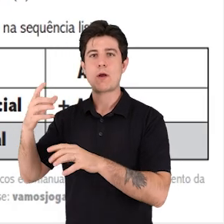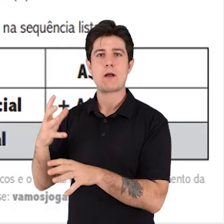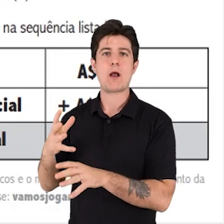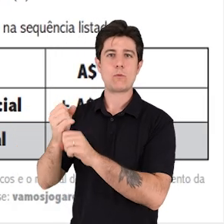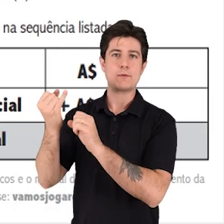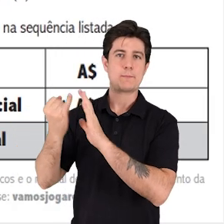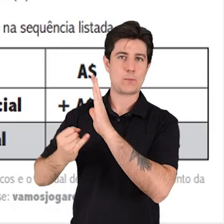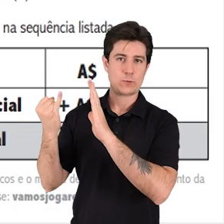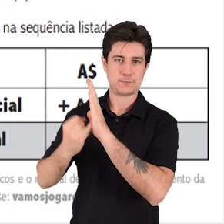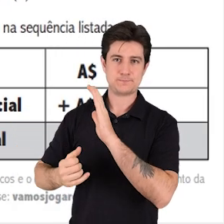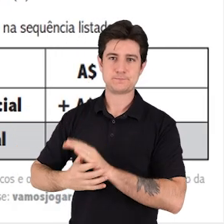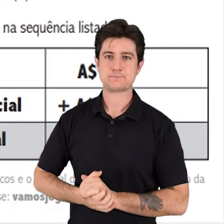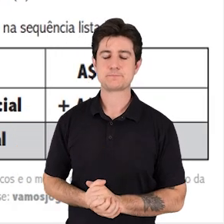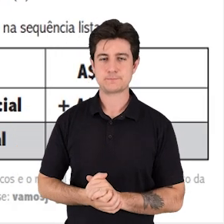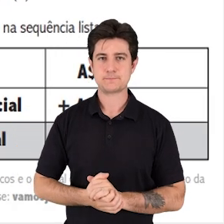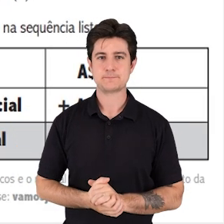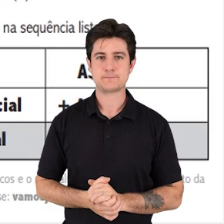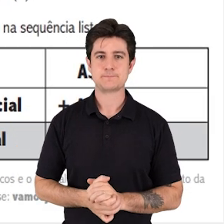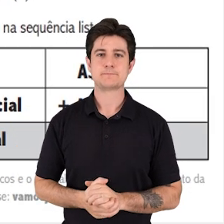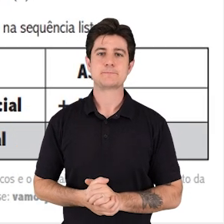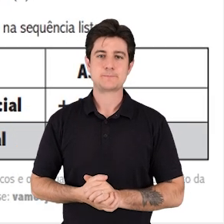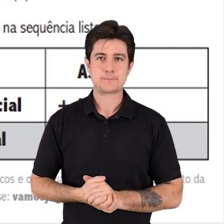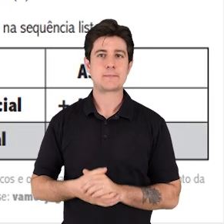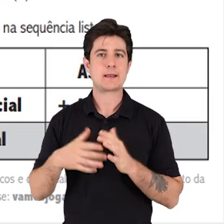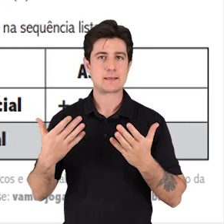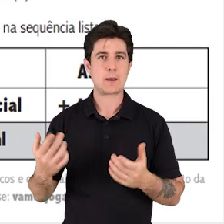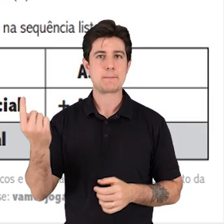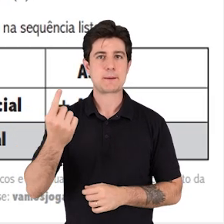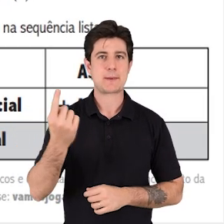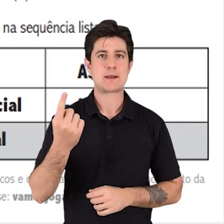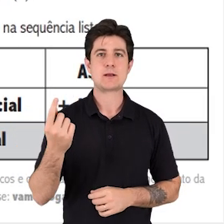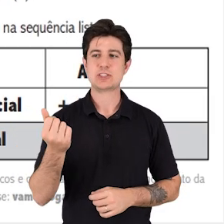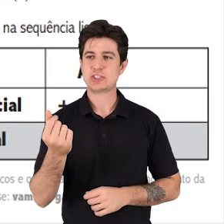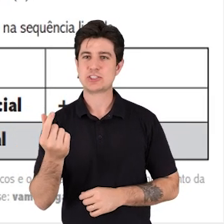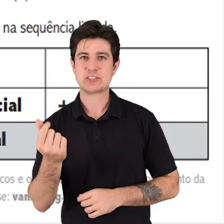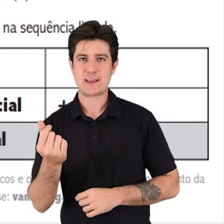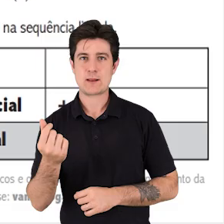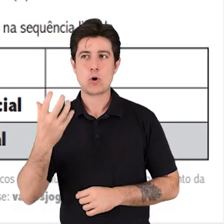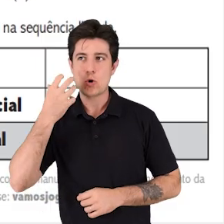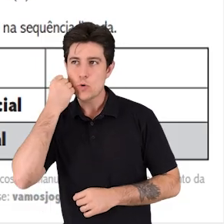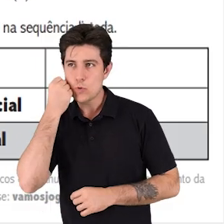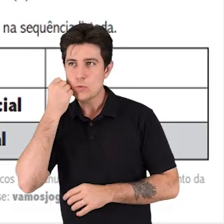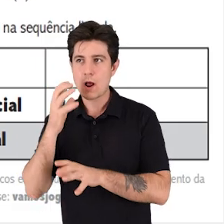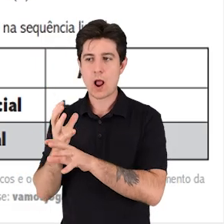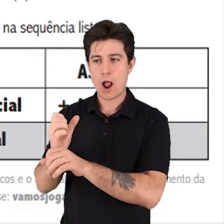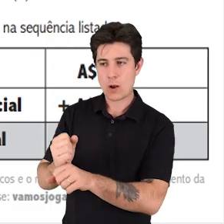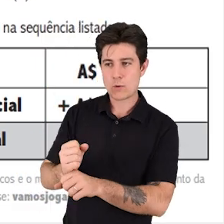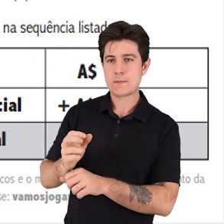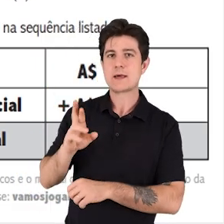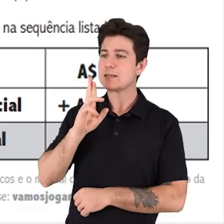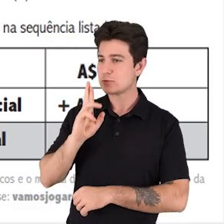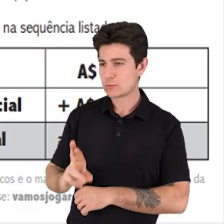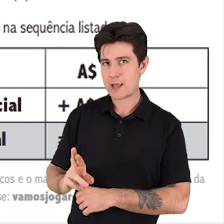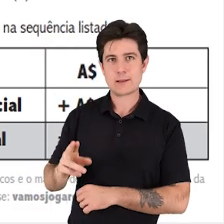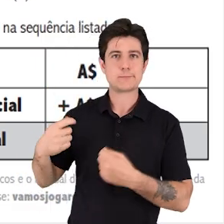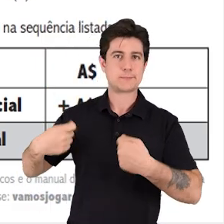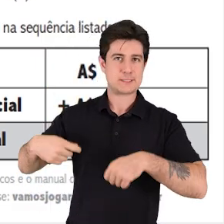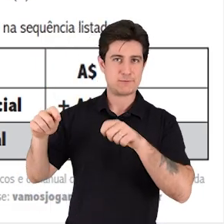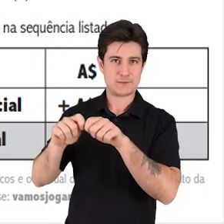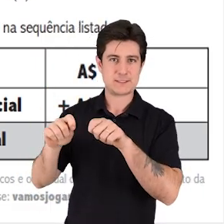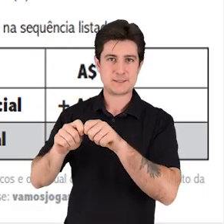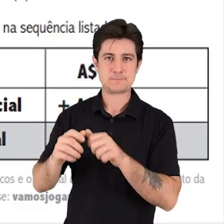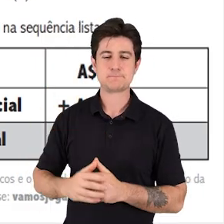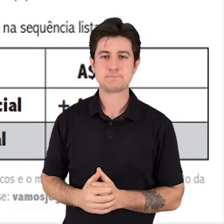depois calcular esse imposto. De qualquer forma, o jogador deverá calcular a receita e o resultado, antes de passar para as cartas